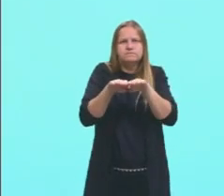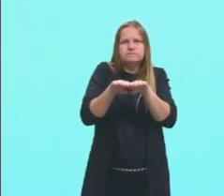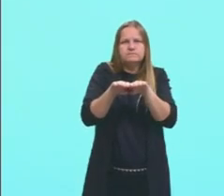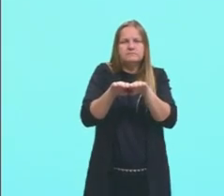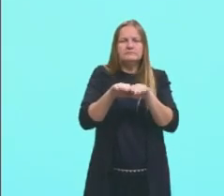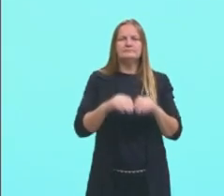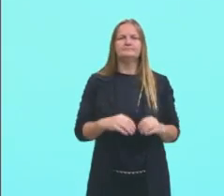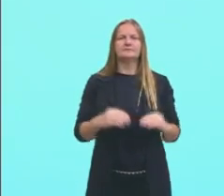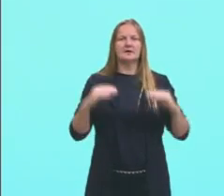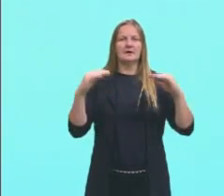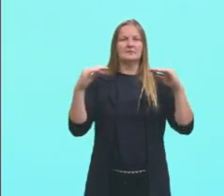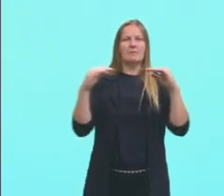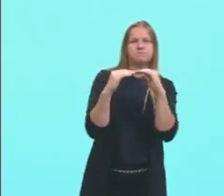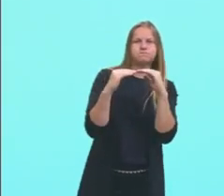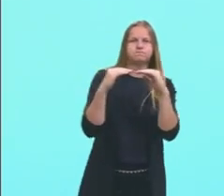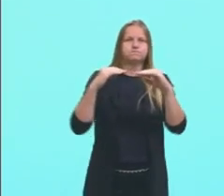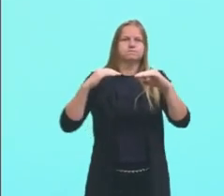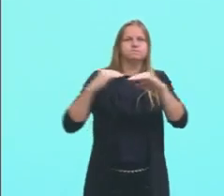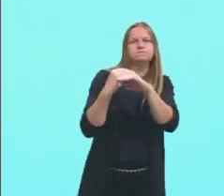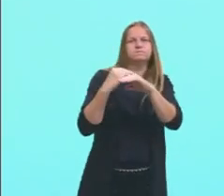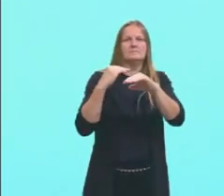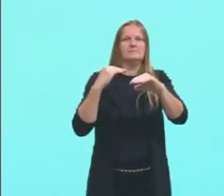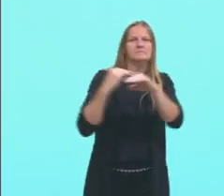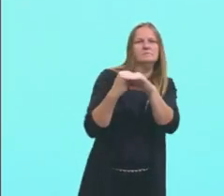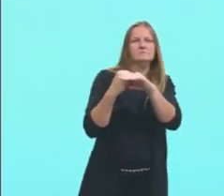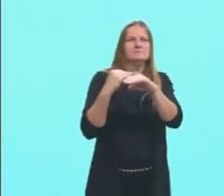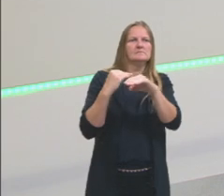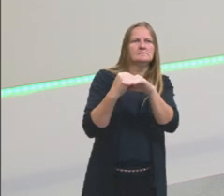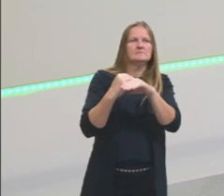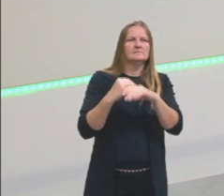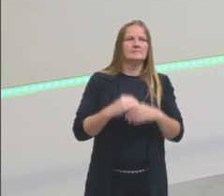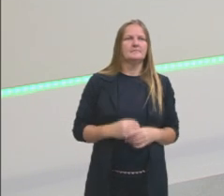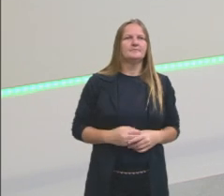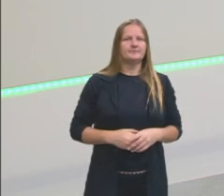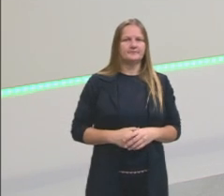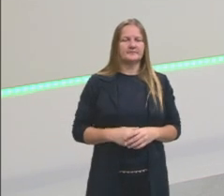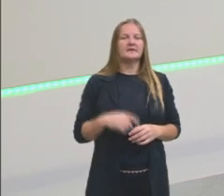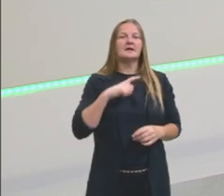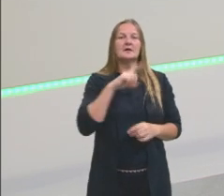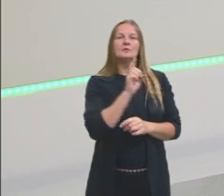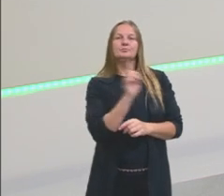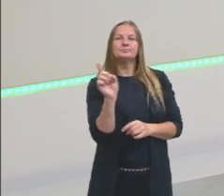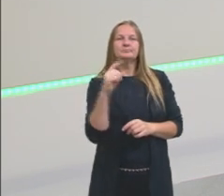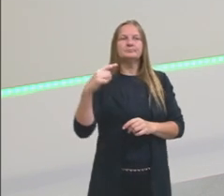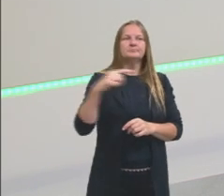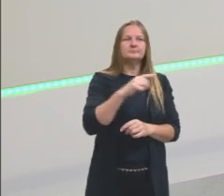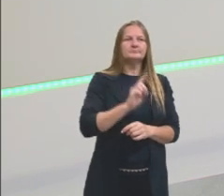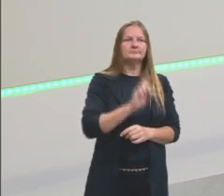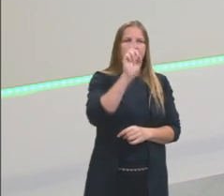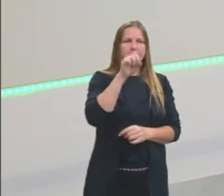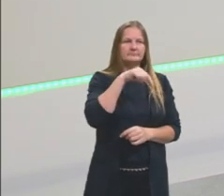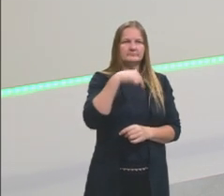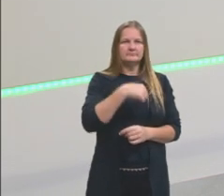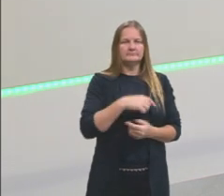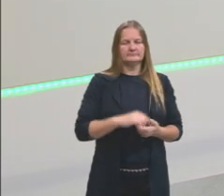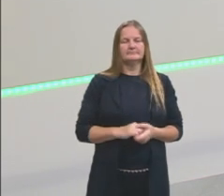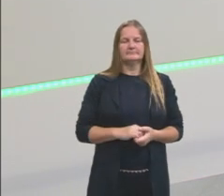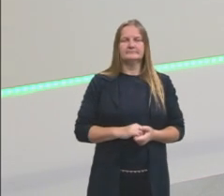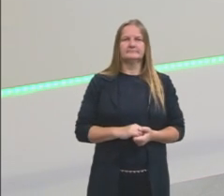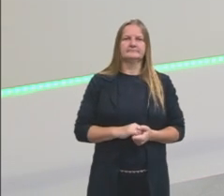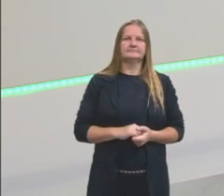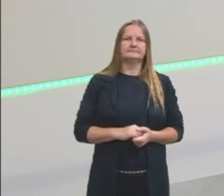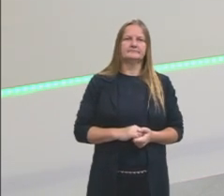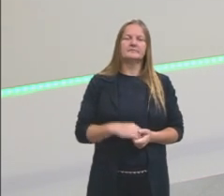se colidindo né Nós temos essas flechinhas aí mostrando a direção que essas placas estão tomando tá a gurizada